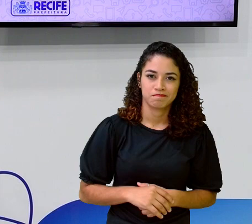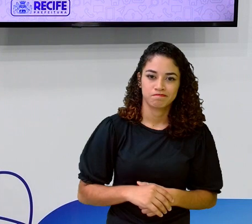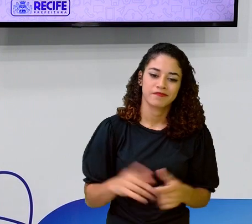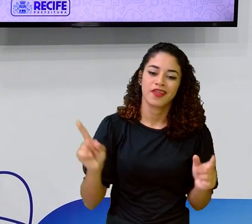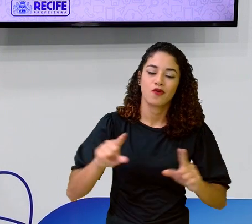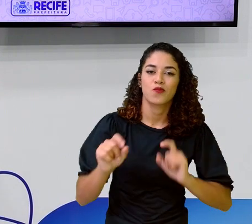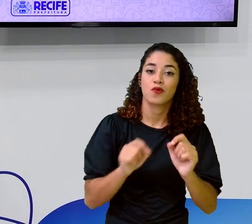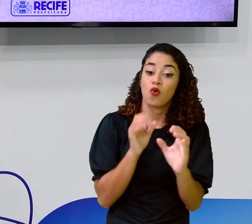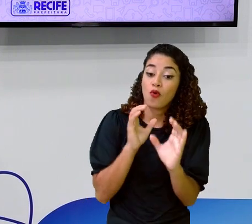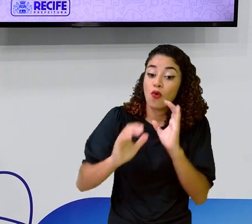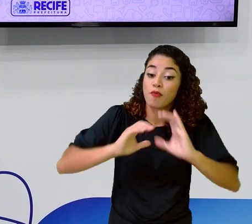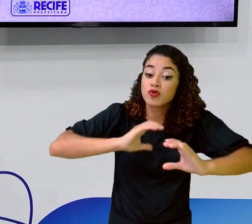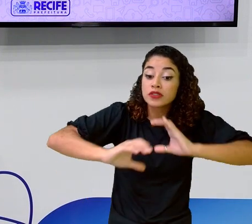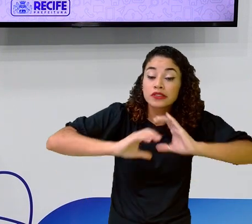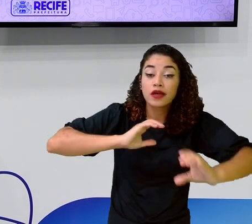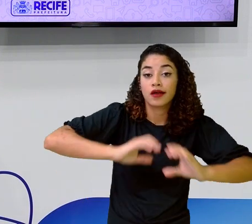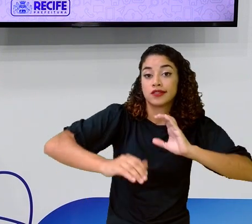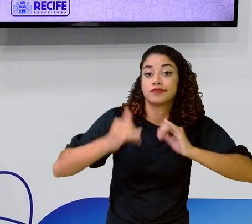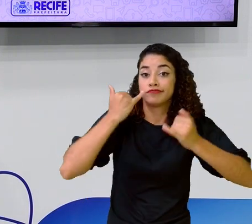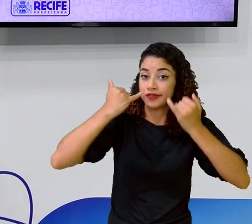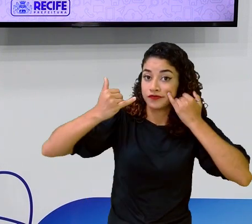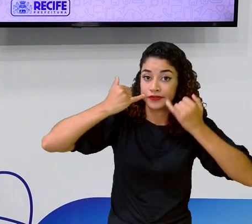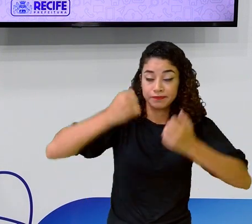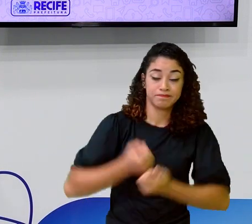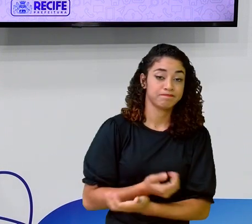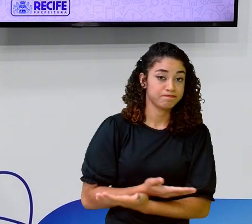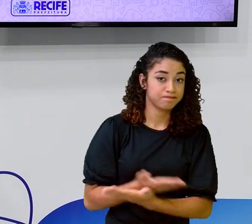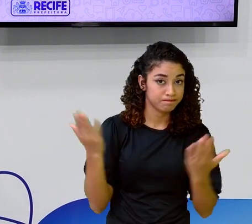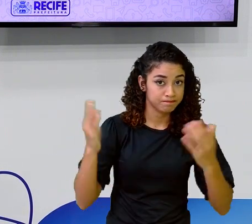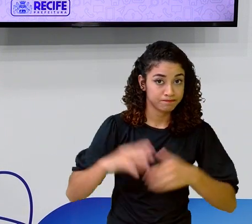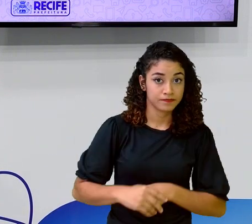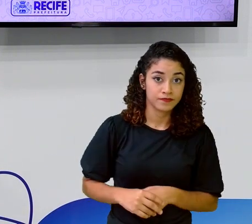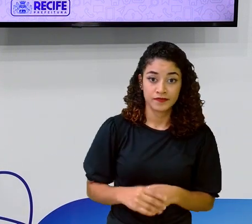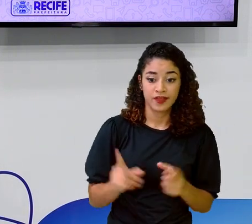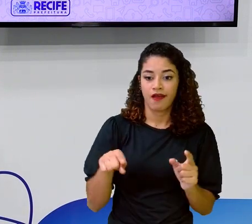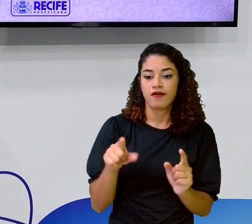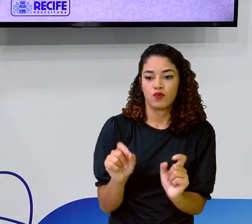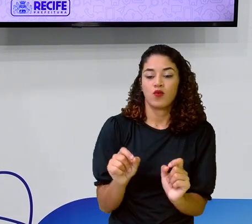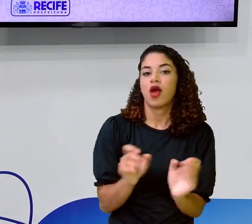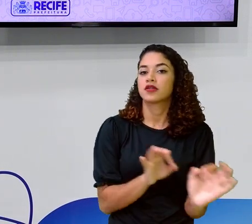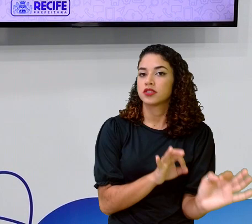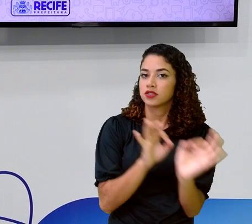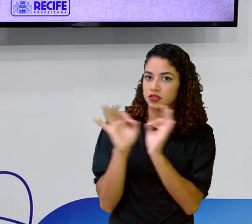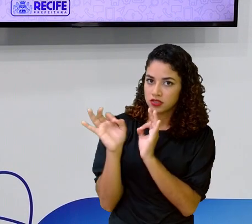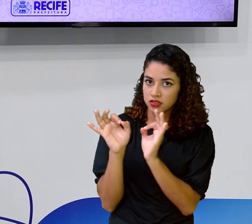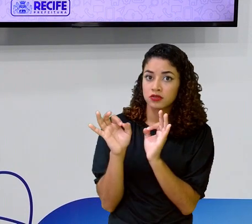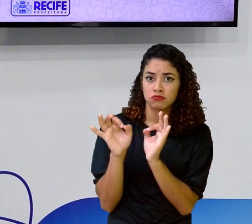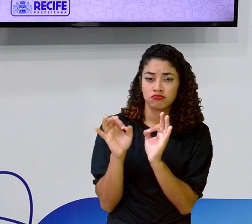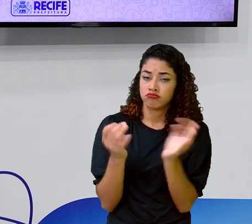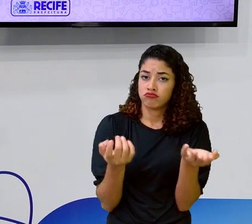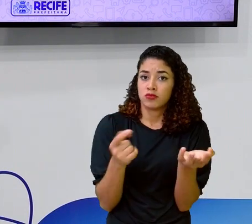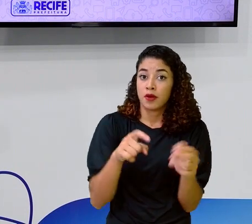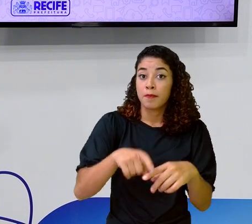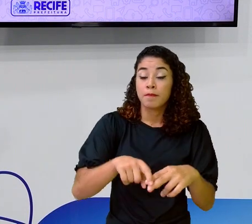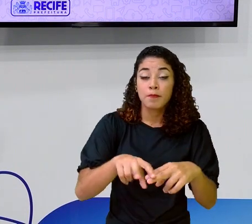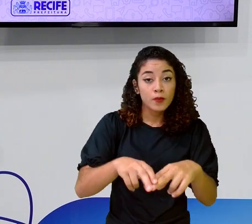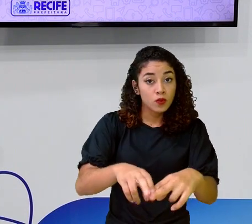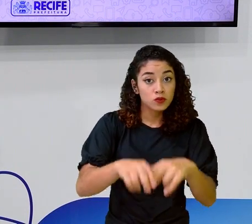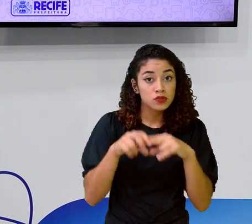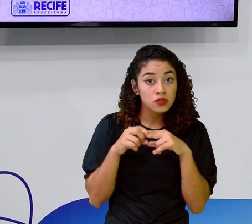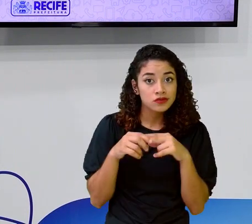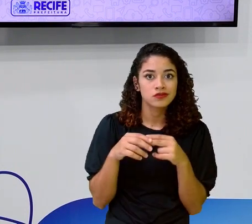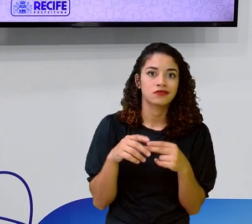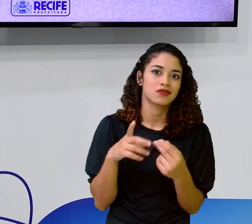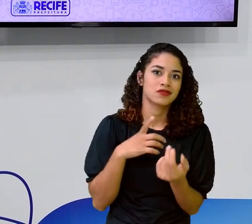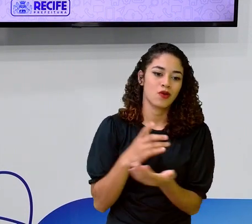comunicação, dar, passar essa informação para você, que está ali assistindo, e, que é por isso que duram, entre